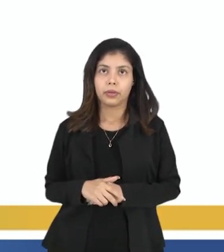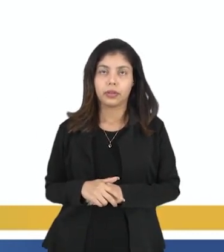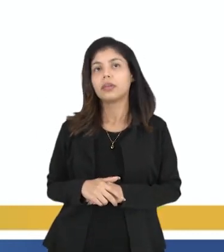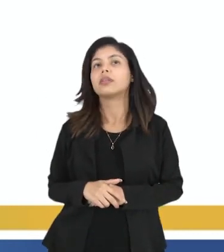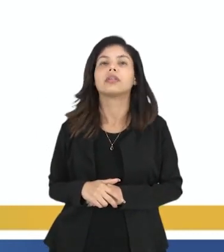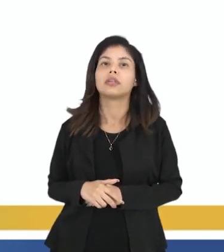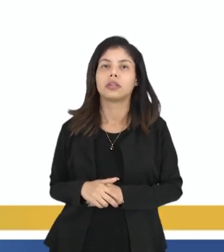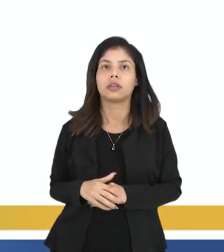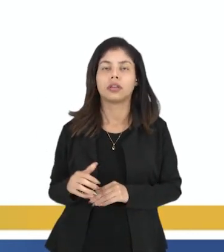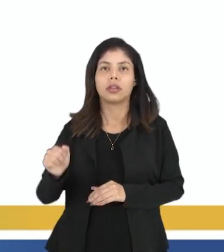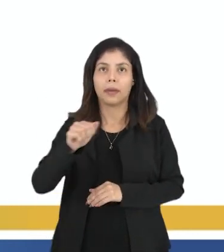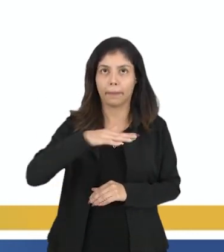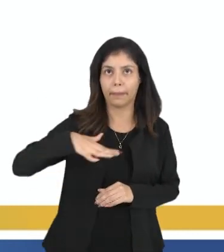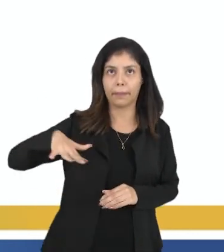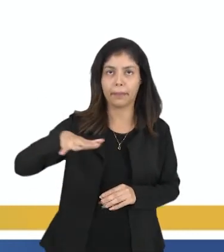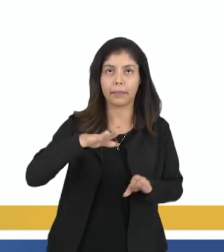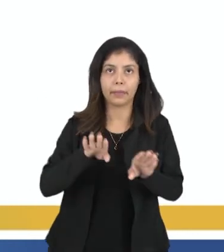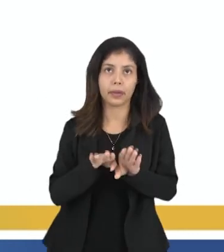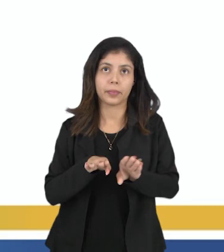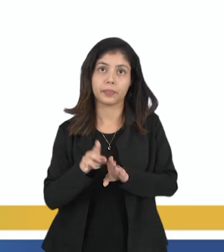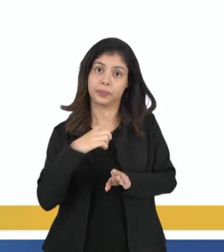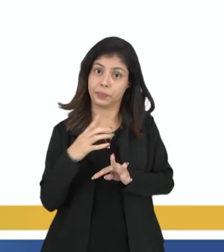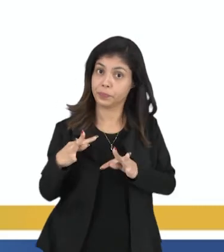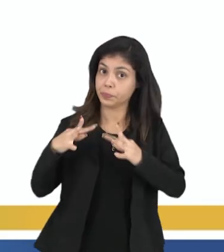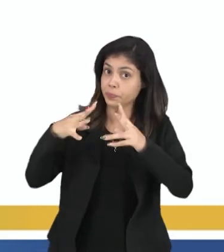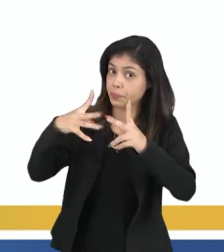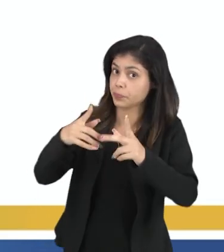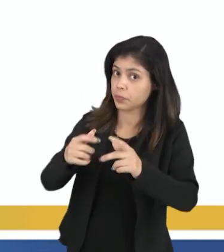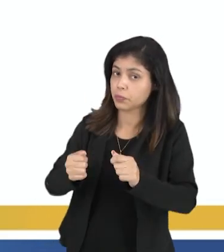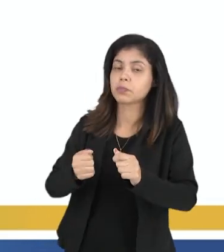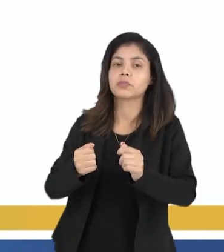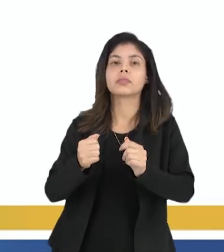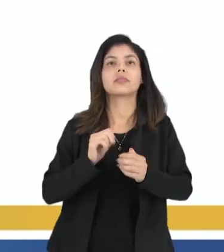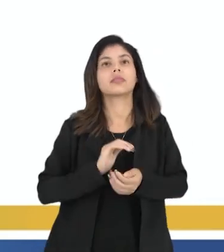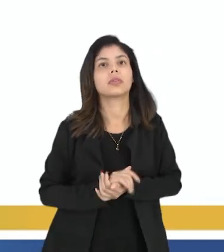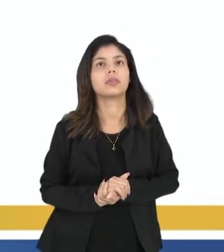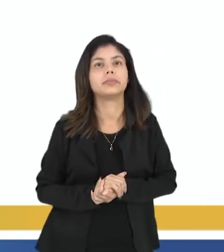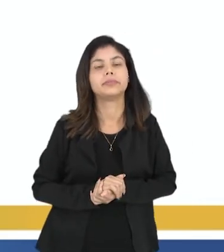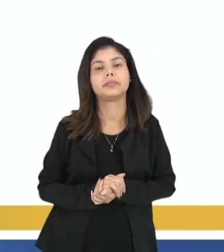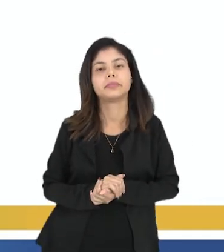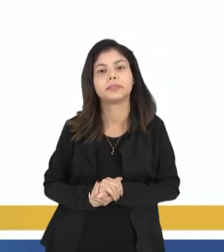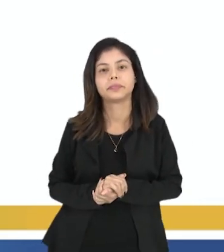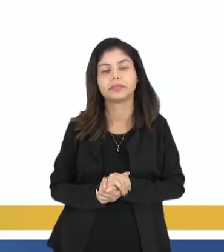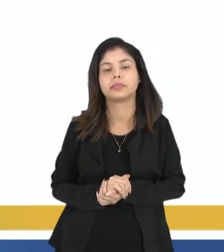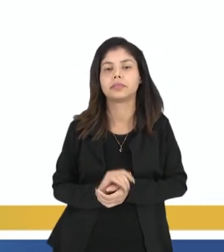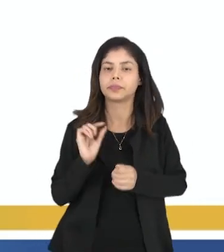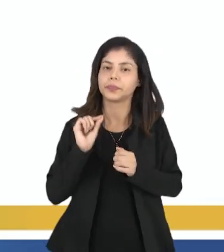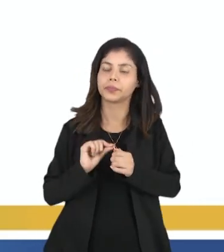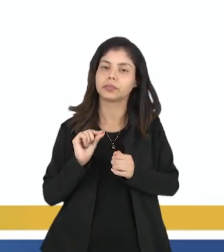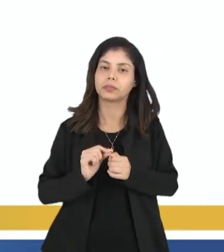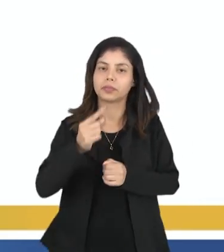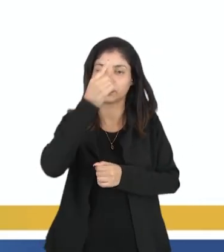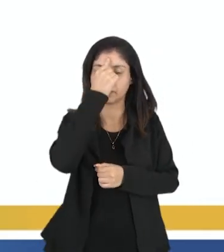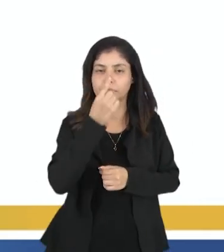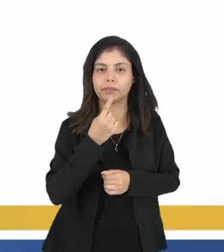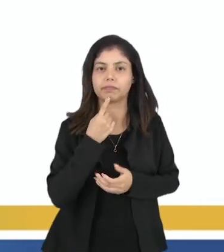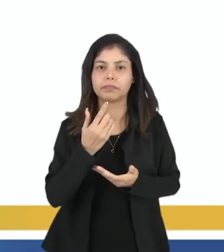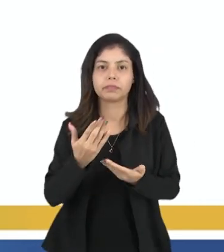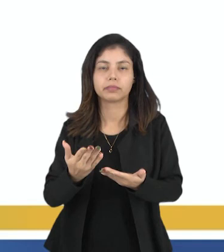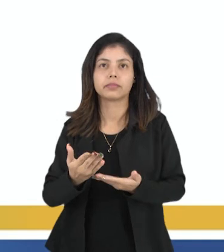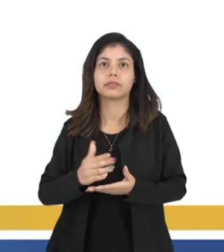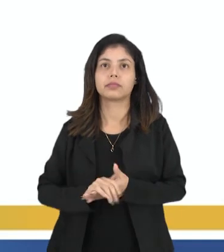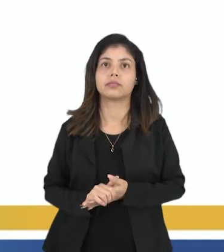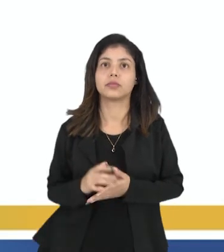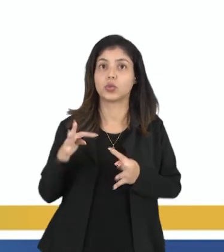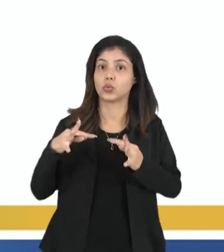E Agora Nós podemos calcular todas as áreas que nós temos nessa figura estão nesse